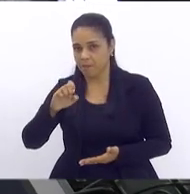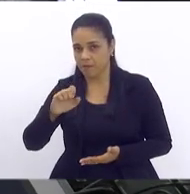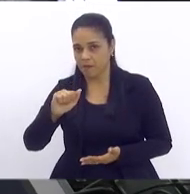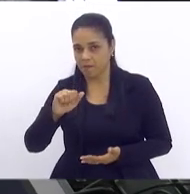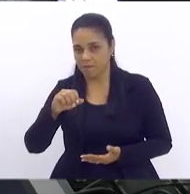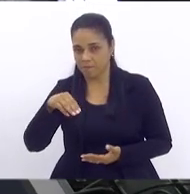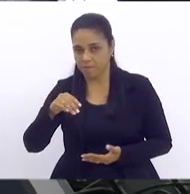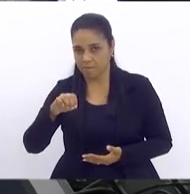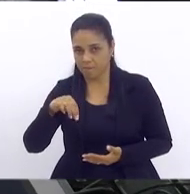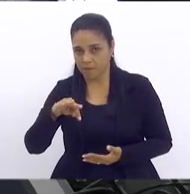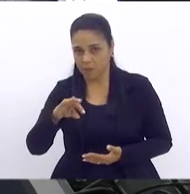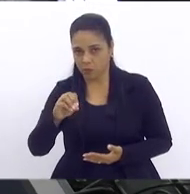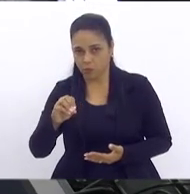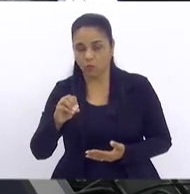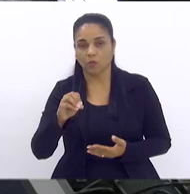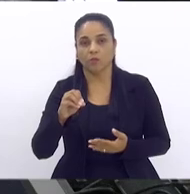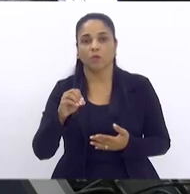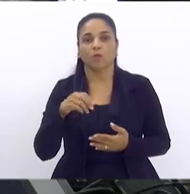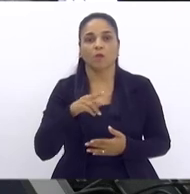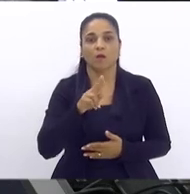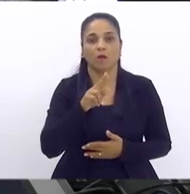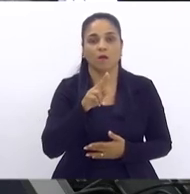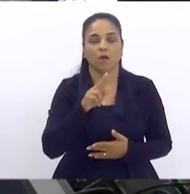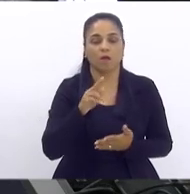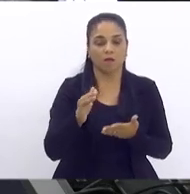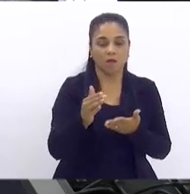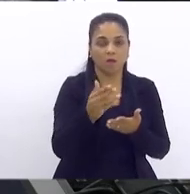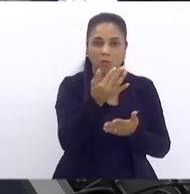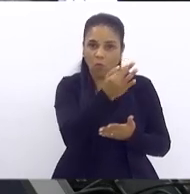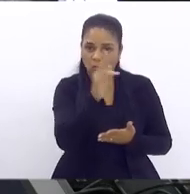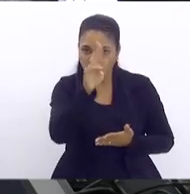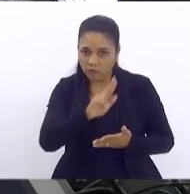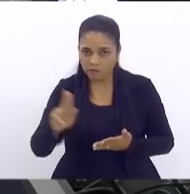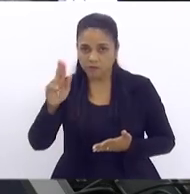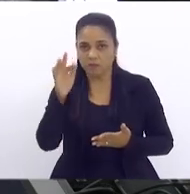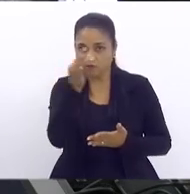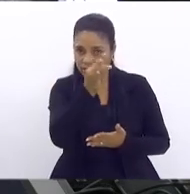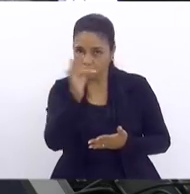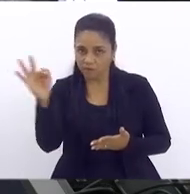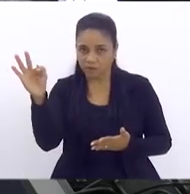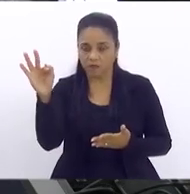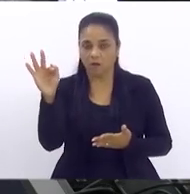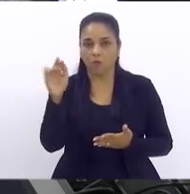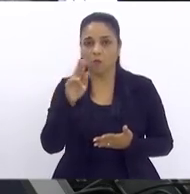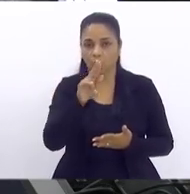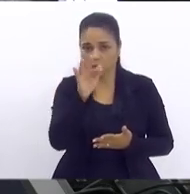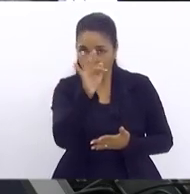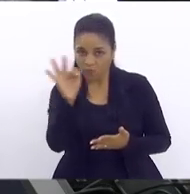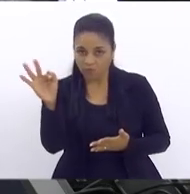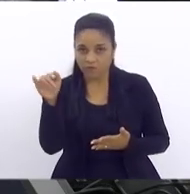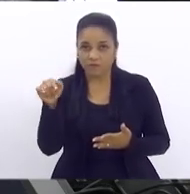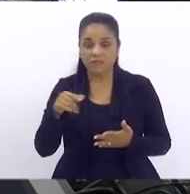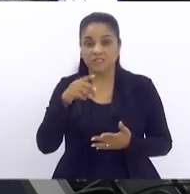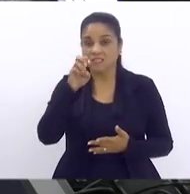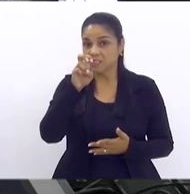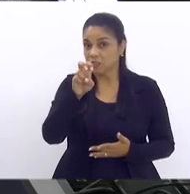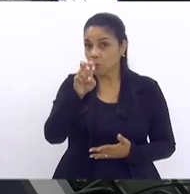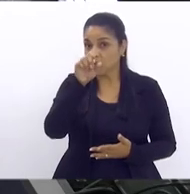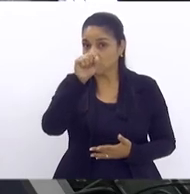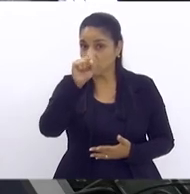Universidade Federal Fluminense, em 2018 constava 78 embarcações. Em